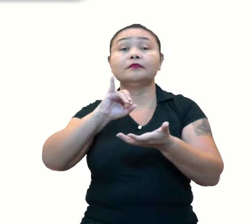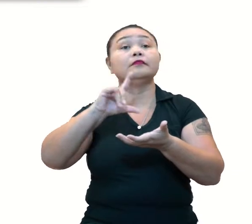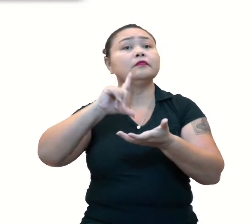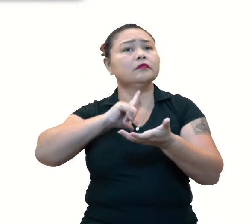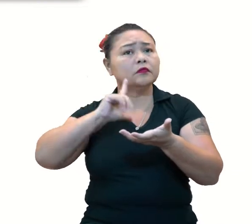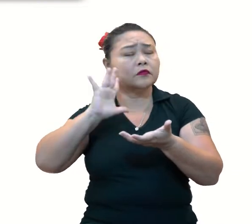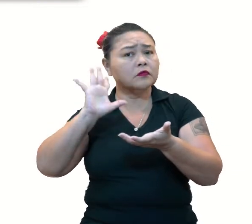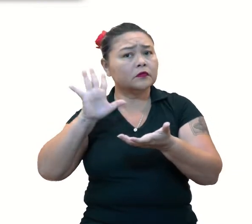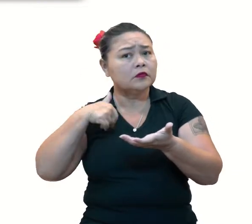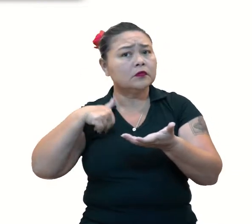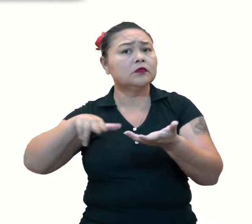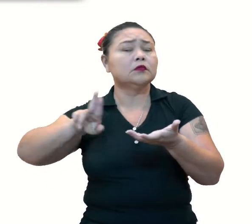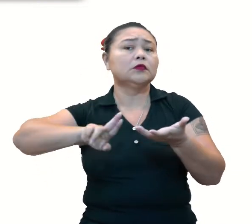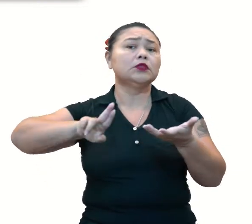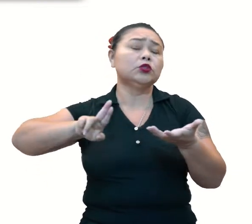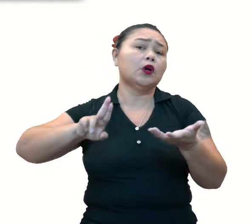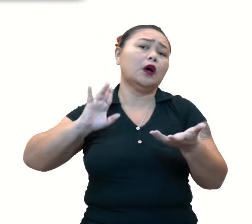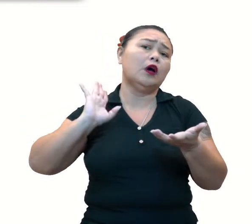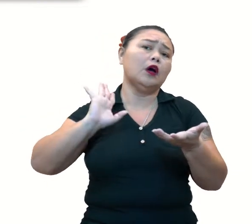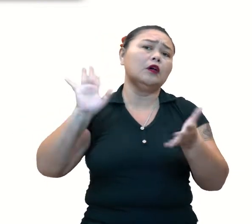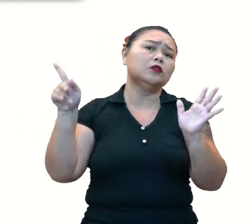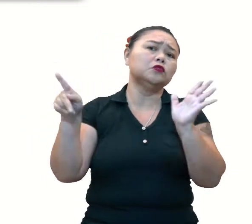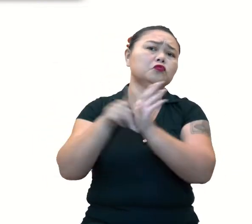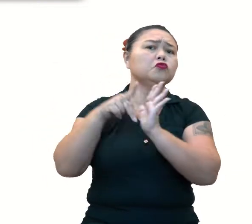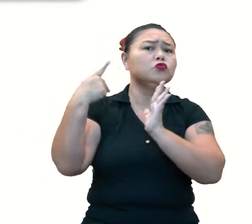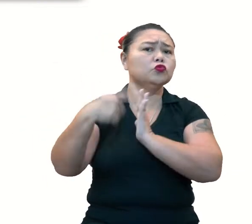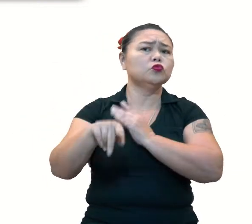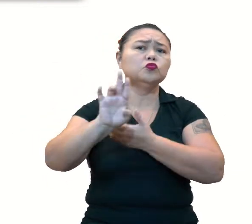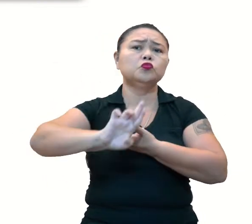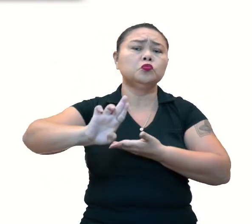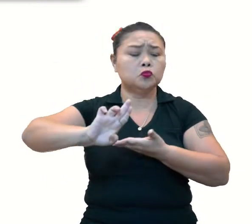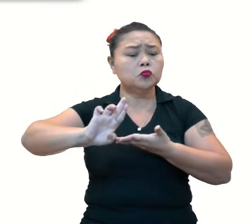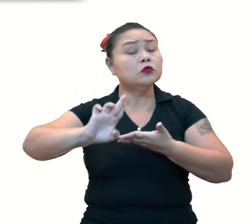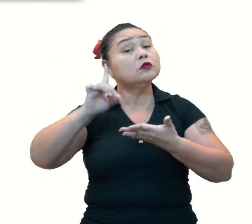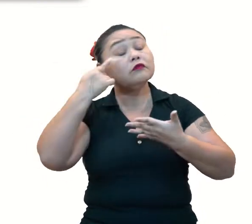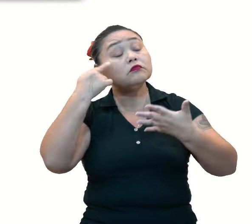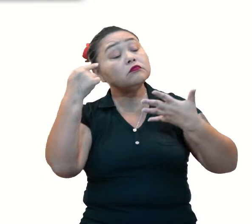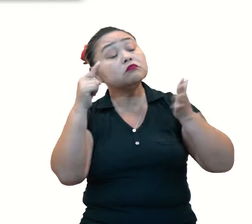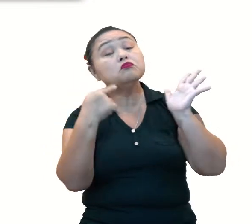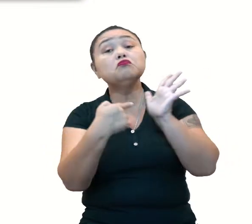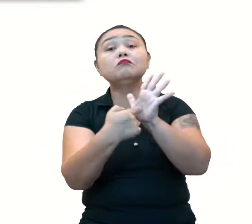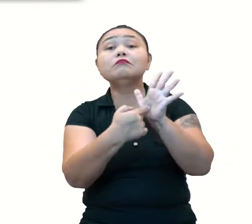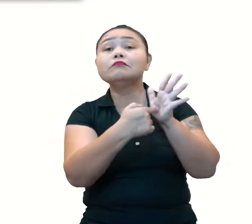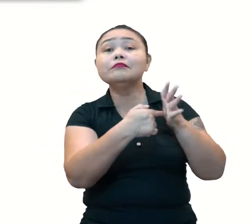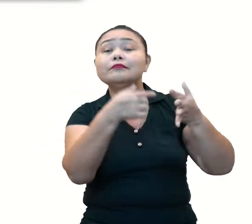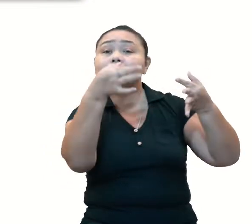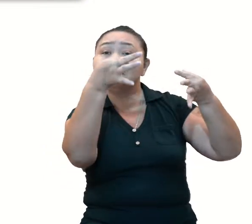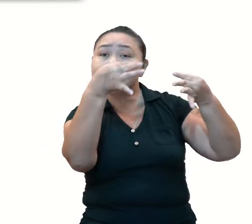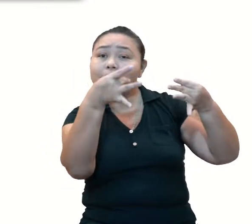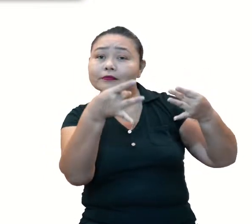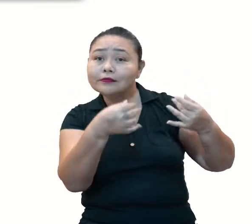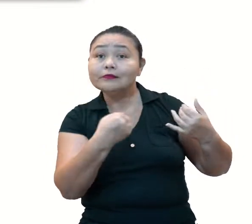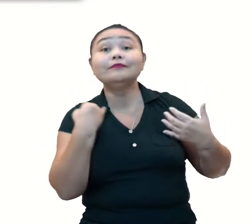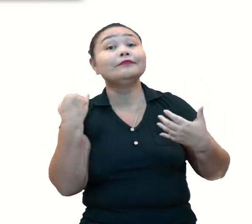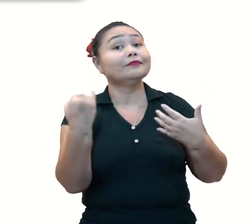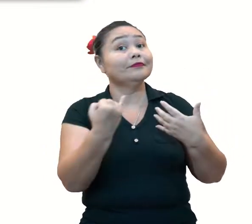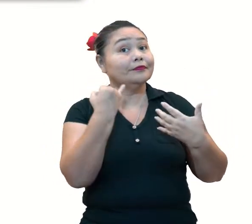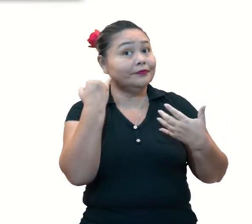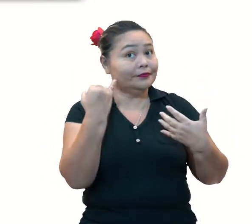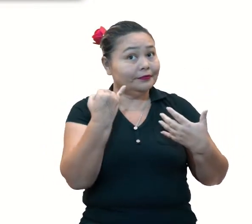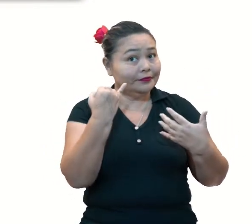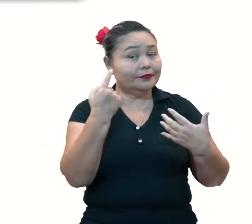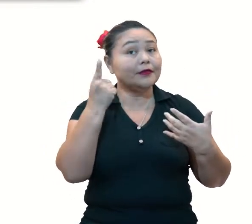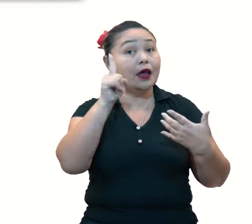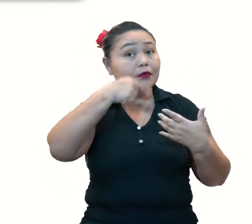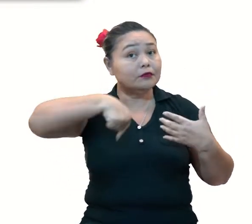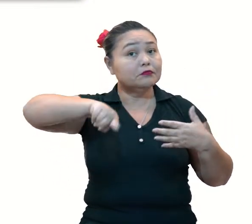é usada para... Só que assim, hoje nós vamos especificar alguns detalhezinhos importantes para que vocês possam se empenhar.